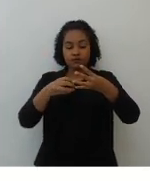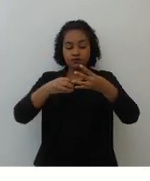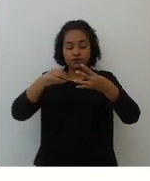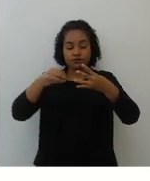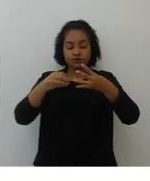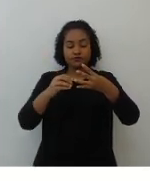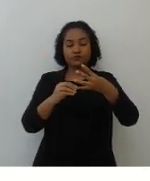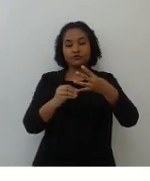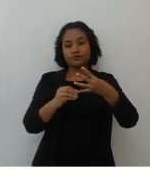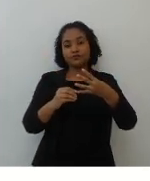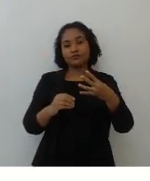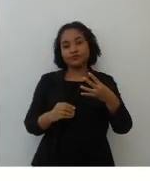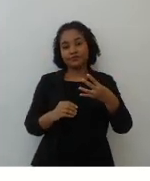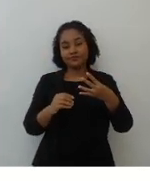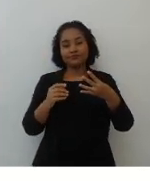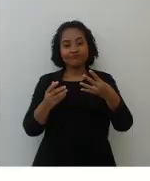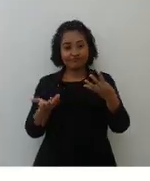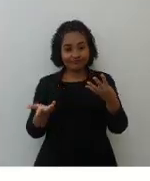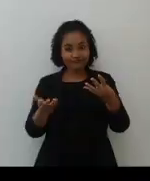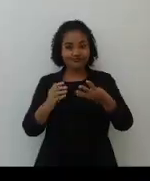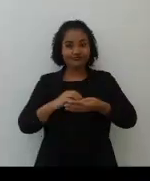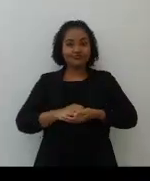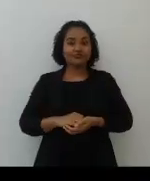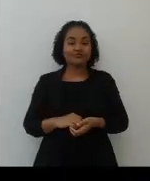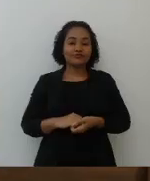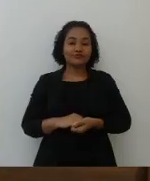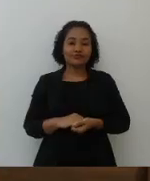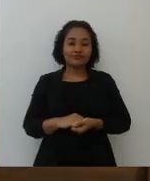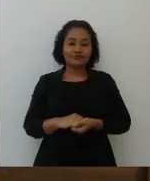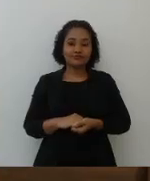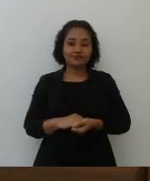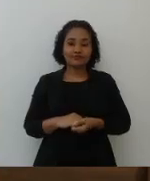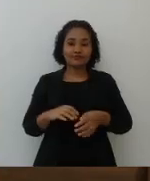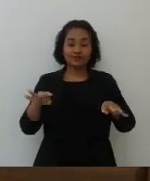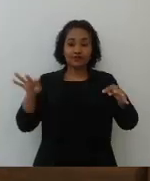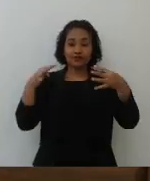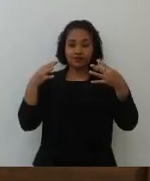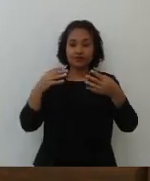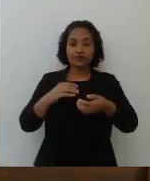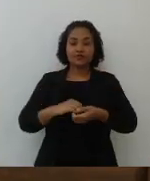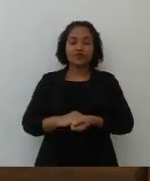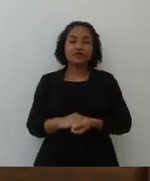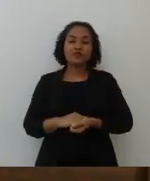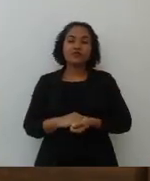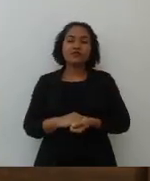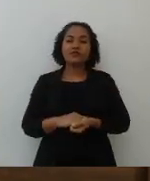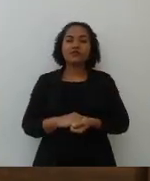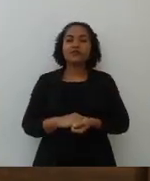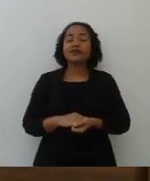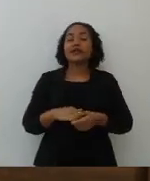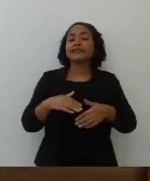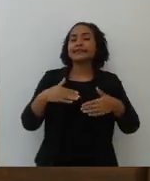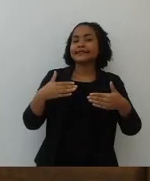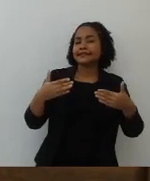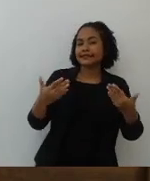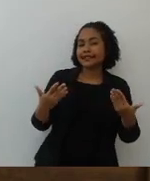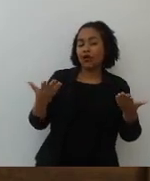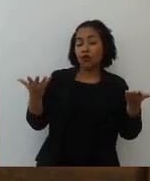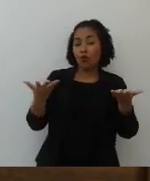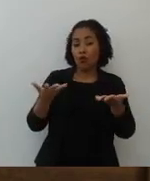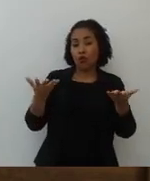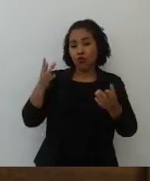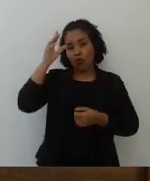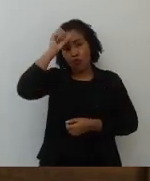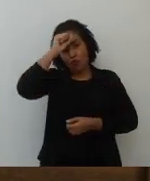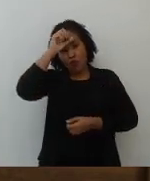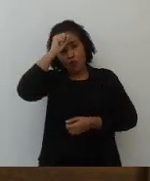de grãos de secreção. Vem para cá para mim, tá? Então, gente, hoje a gente aprendeu sobre